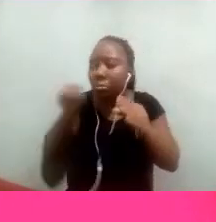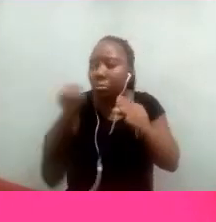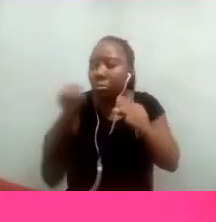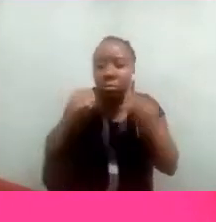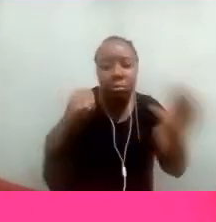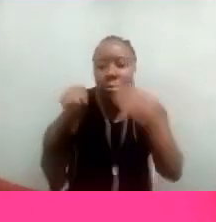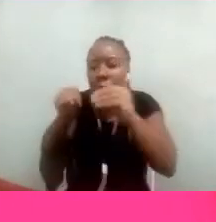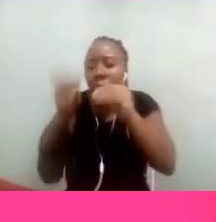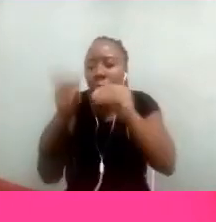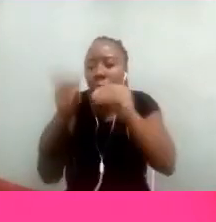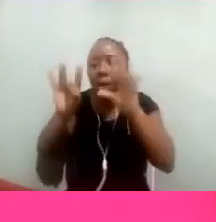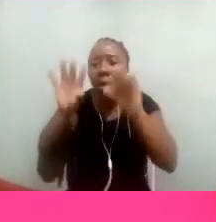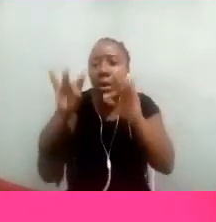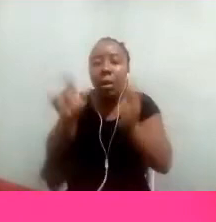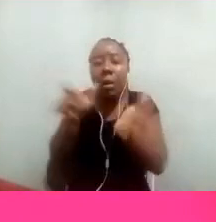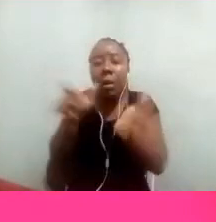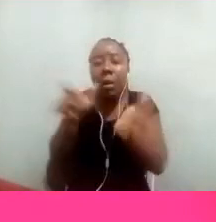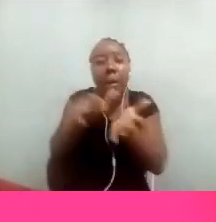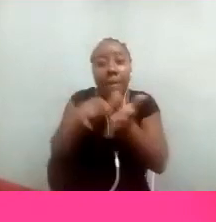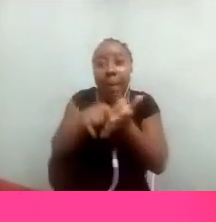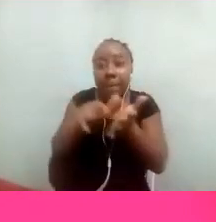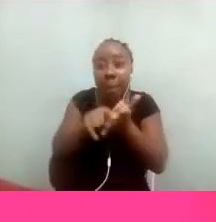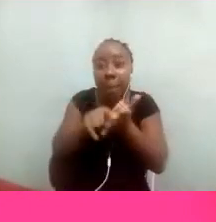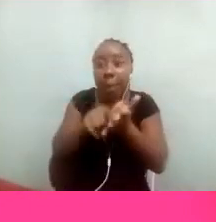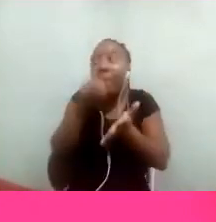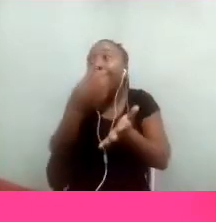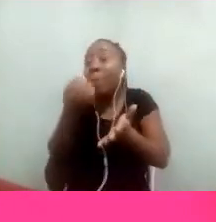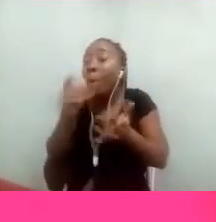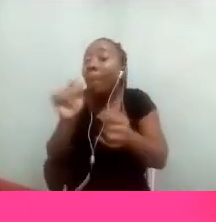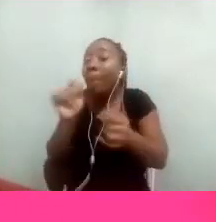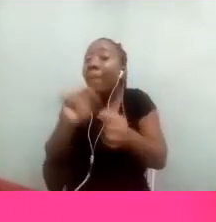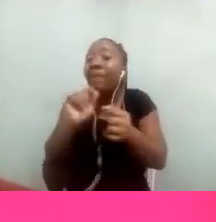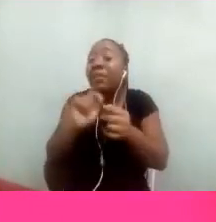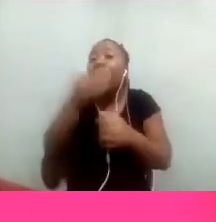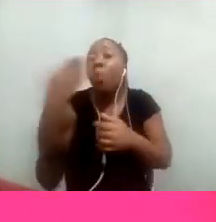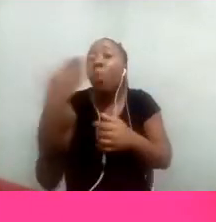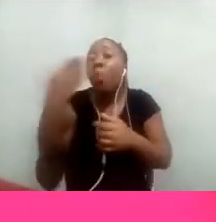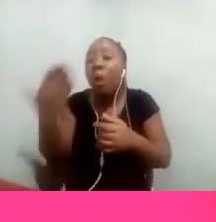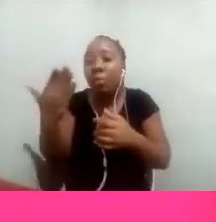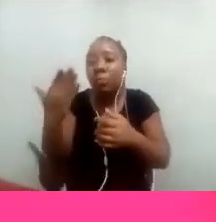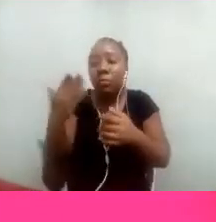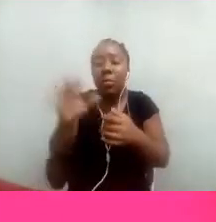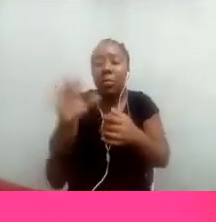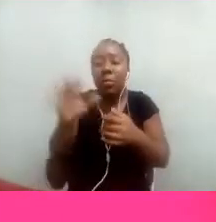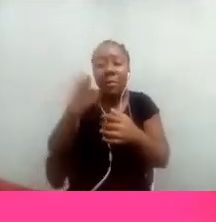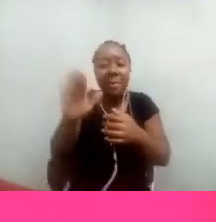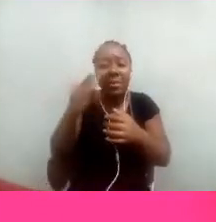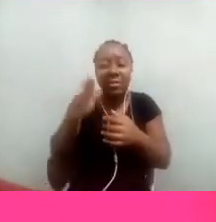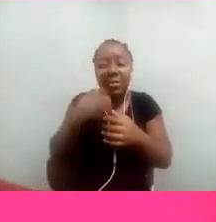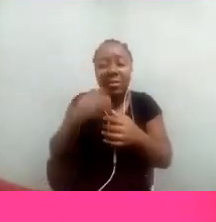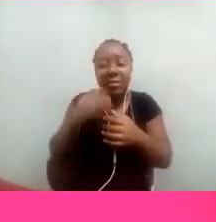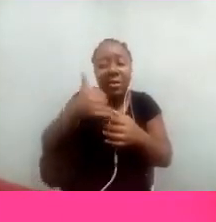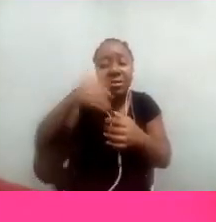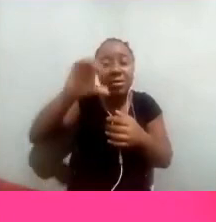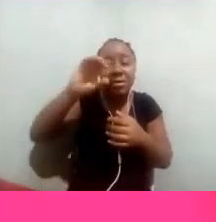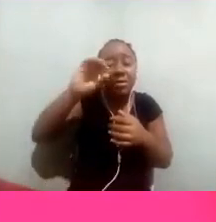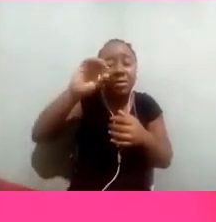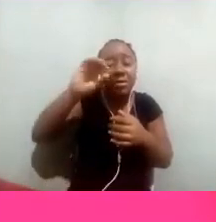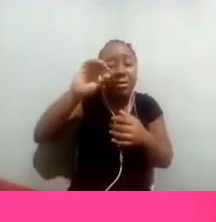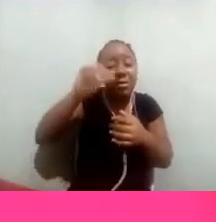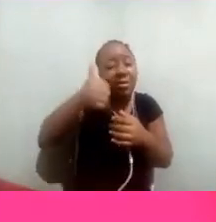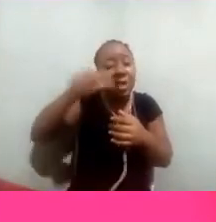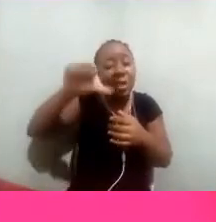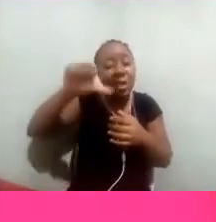O tipo de papel ideal para fazer isso é um papel que tem uma gramatura de, no mínimo, 180 gramas. O